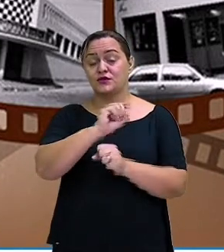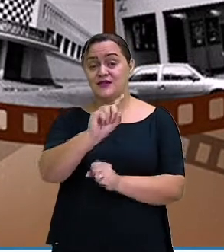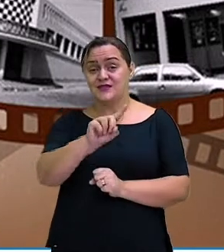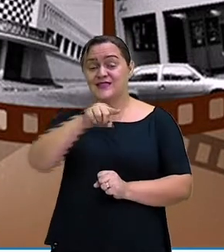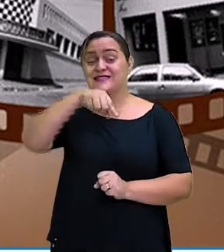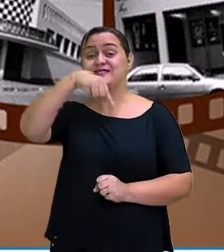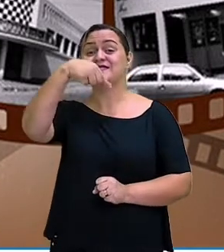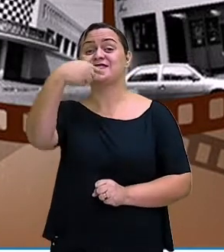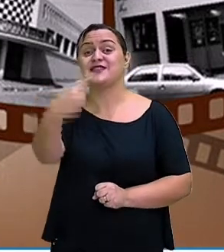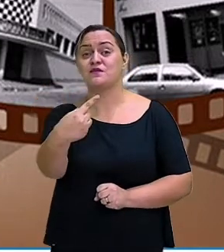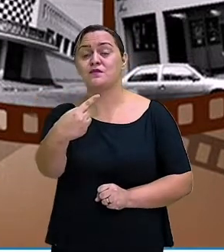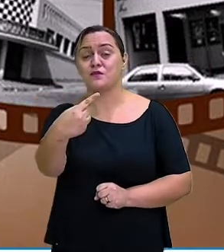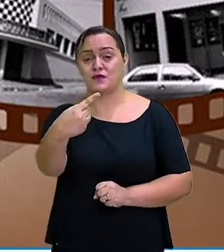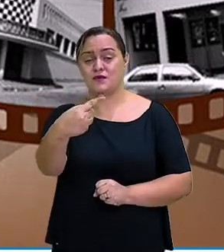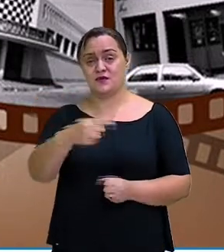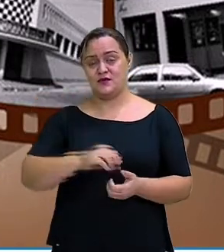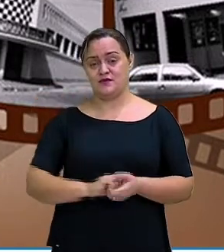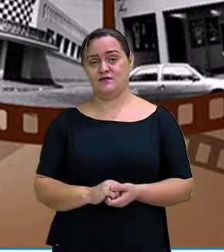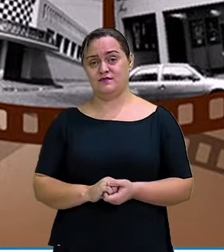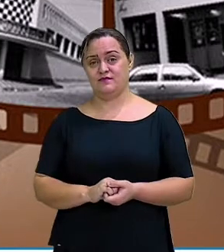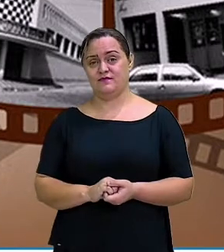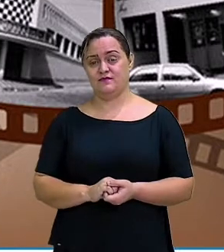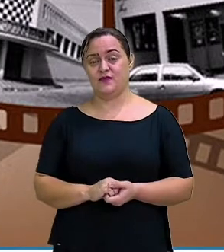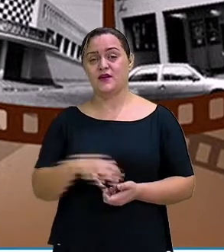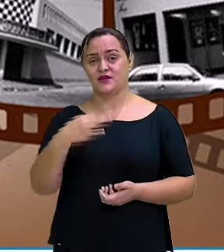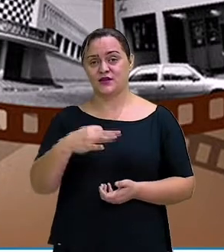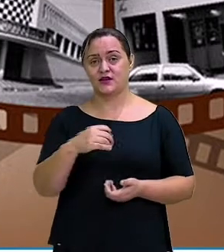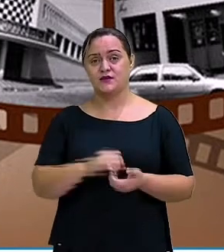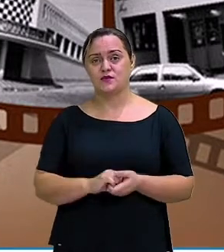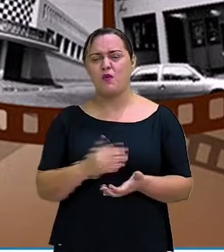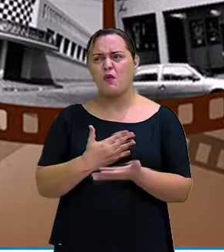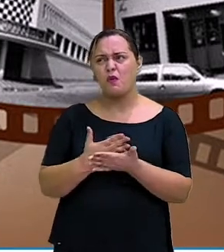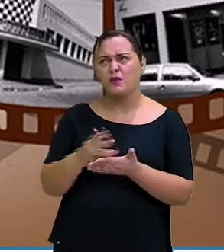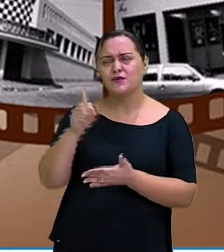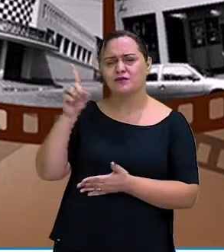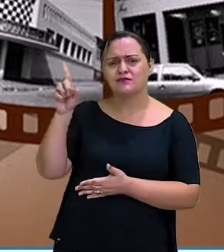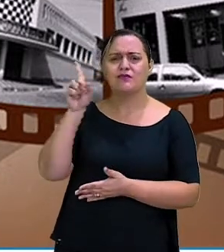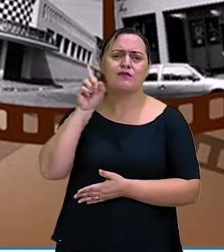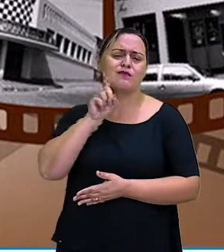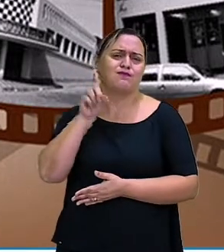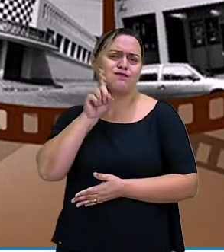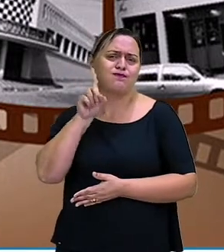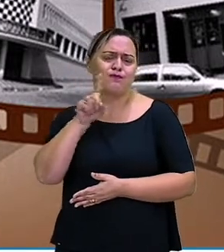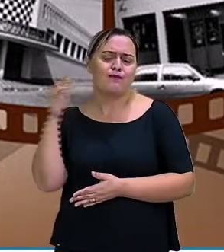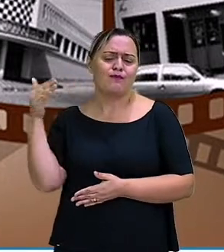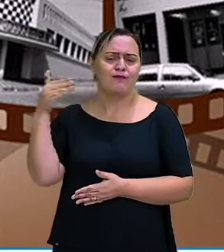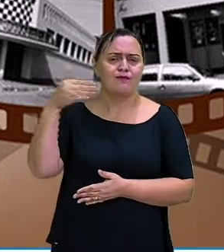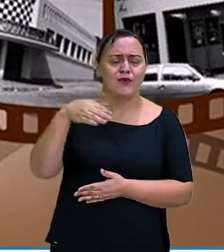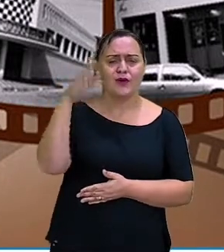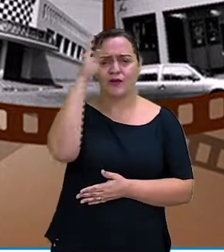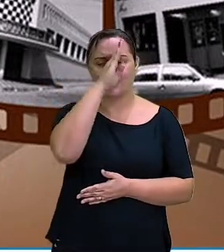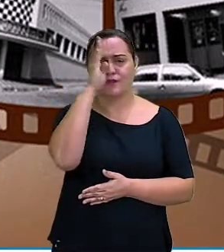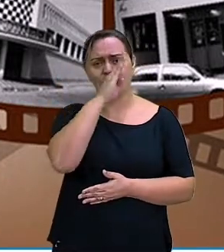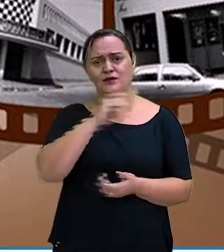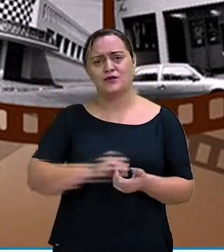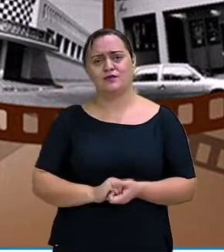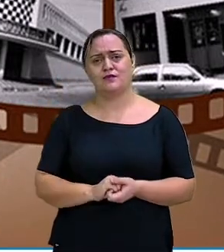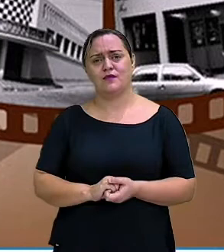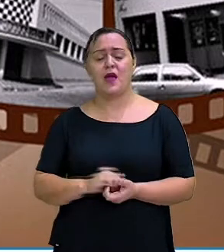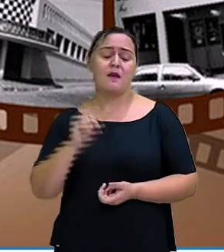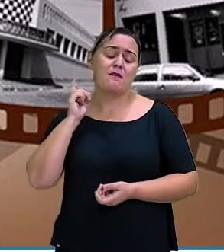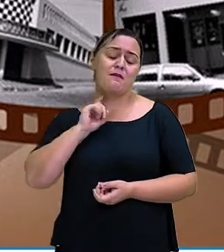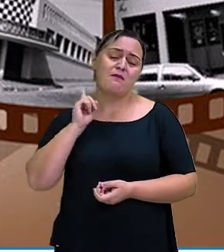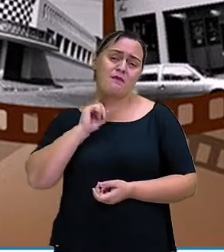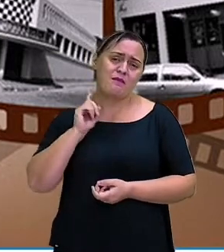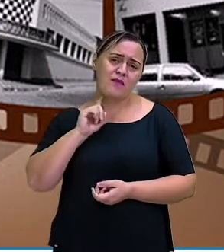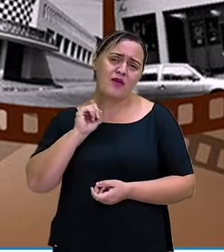cinema falado no Brasil, né, que começou lá nos Estados Unidos, o cantor de jazz, Minas não teve condições de continuar